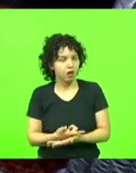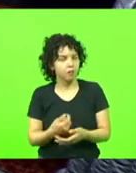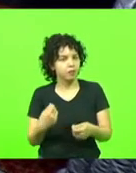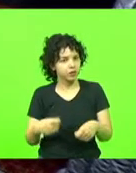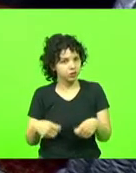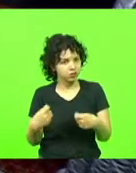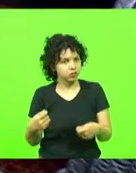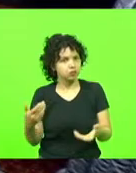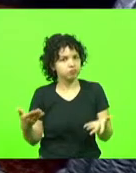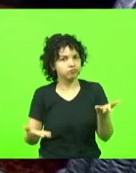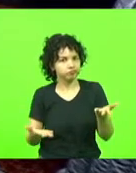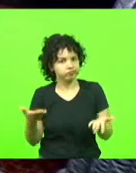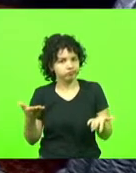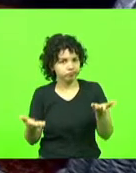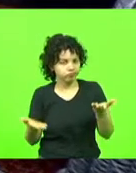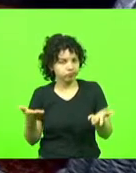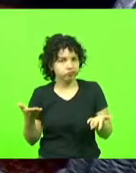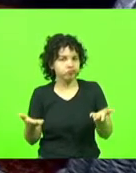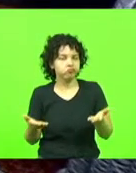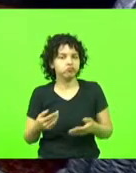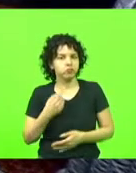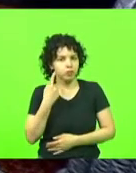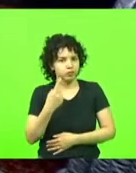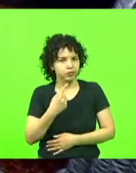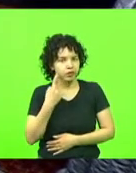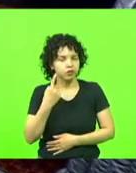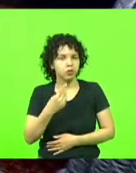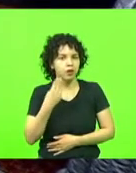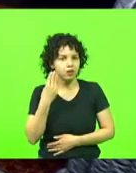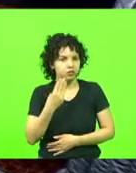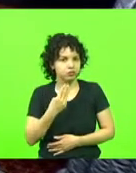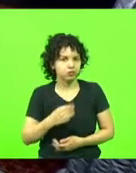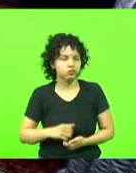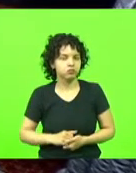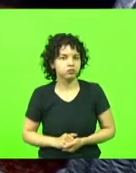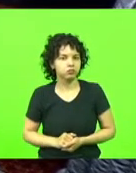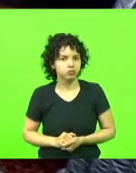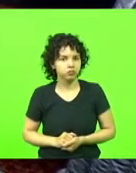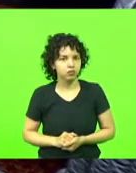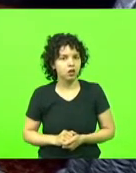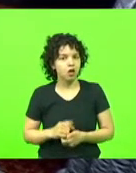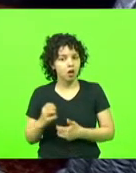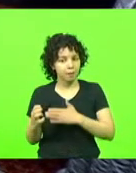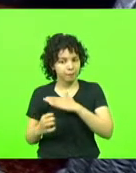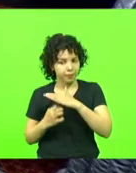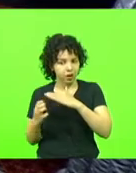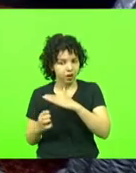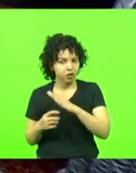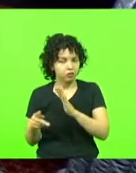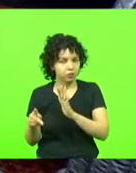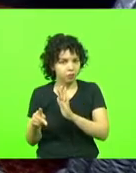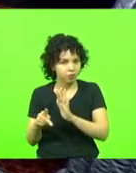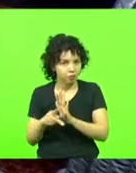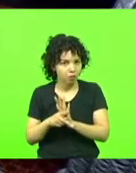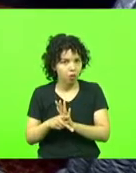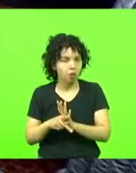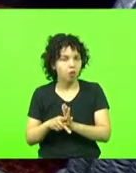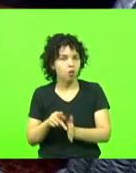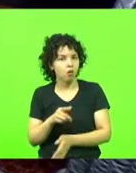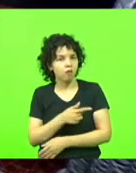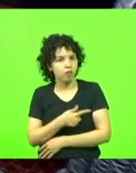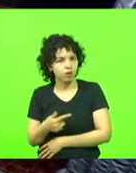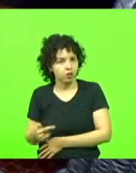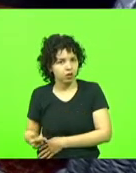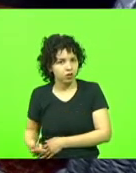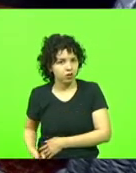deputado Márcio. E quando é uma estatal, ela tem que ter uma olhar. O que vale a pena nós termos uma